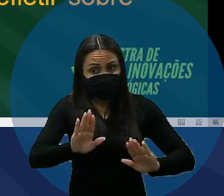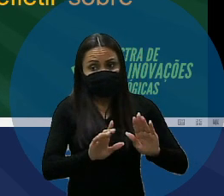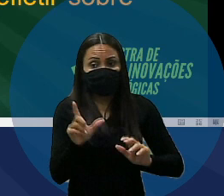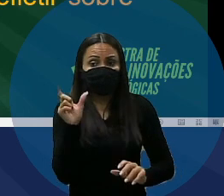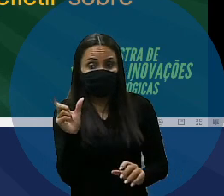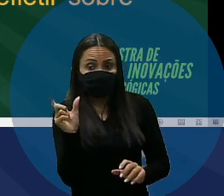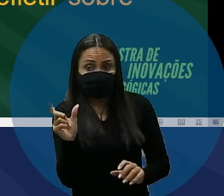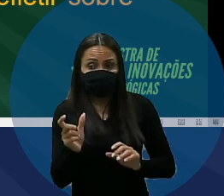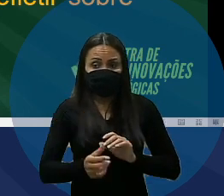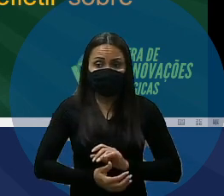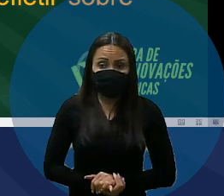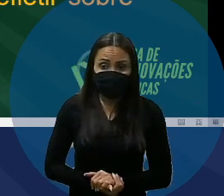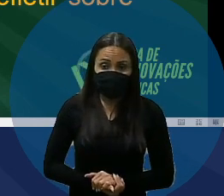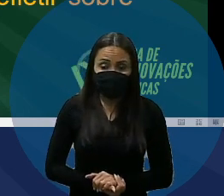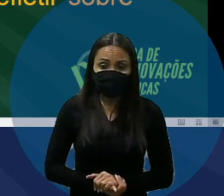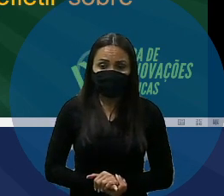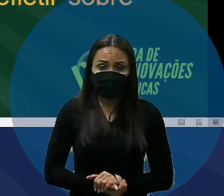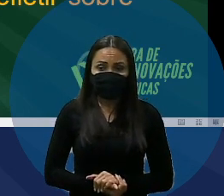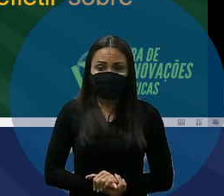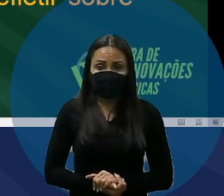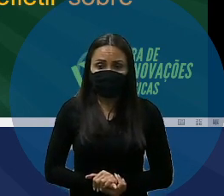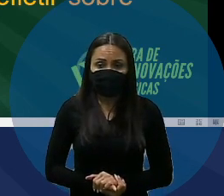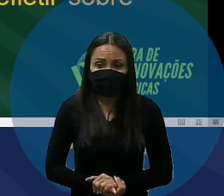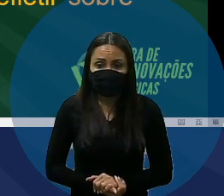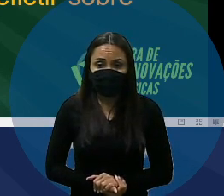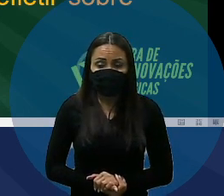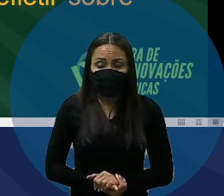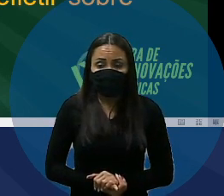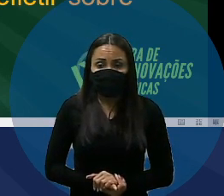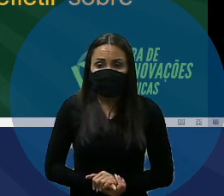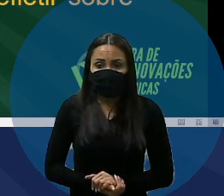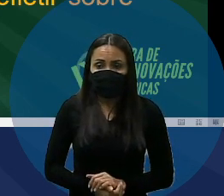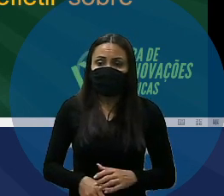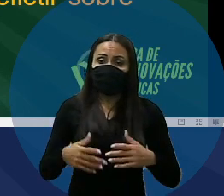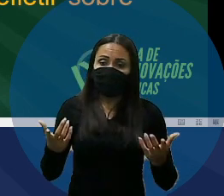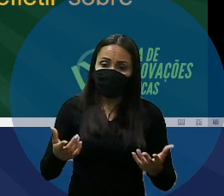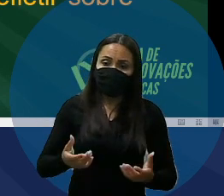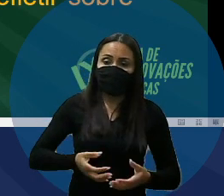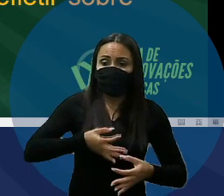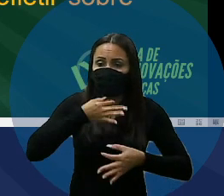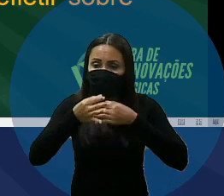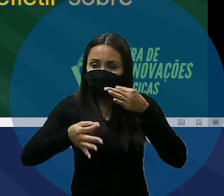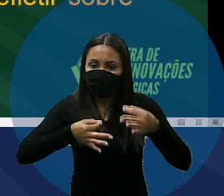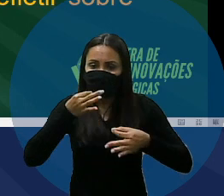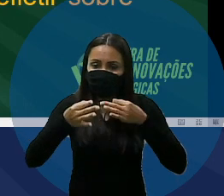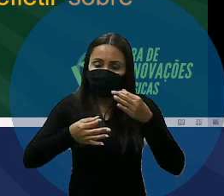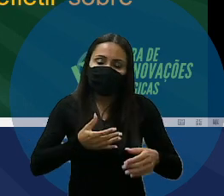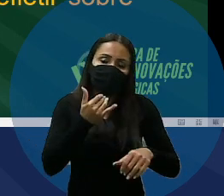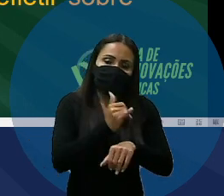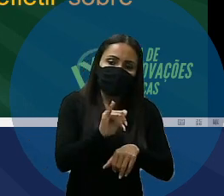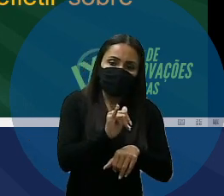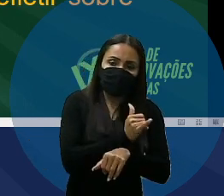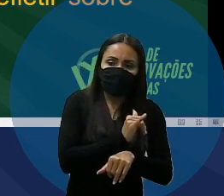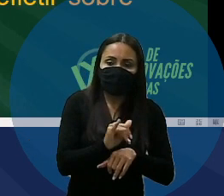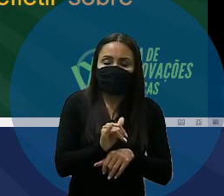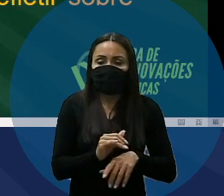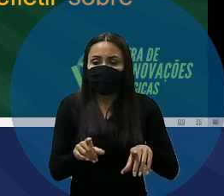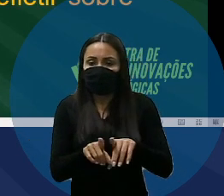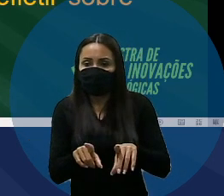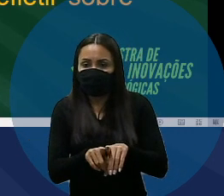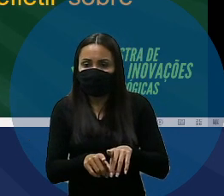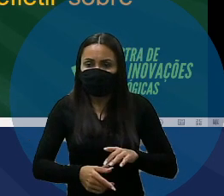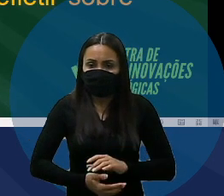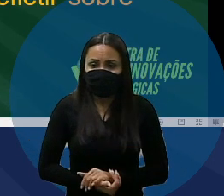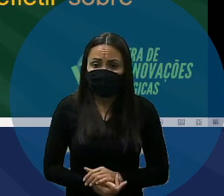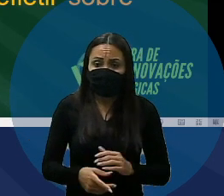daí, o educando terá condições de argumentar sobre estratégias para quitar dívidas que saem do controle e